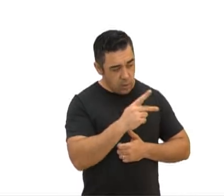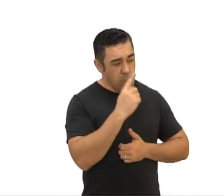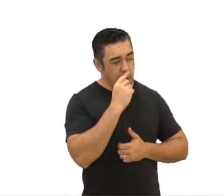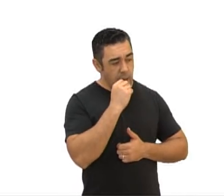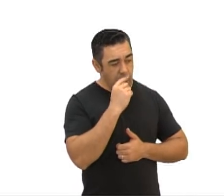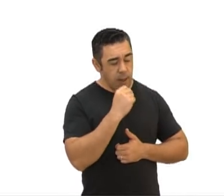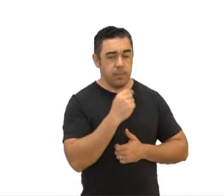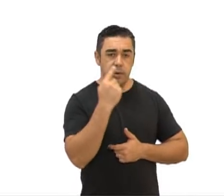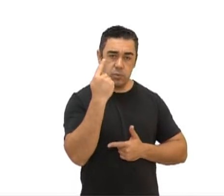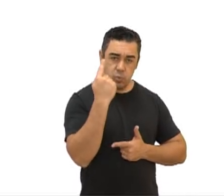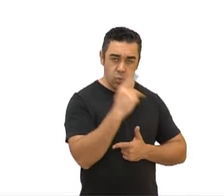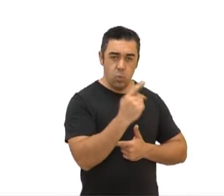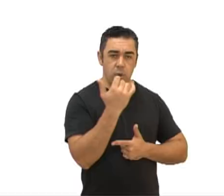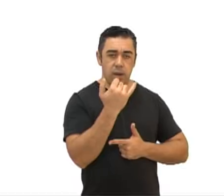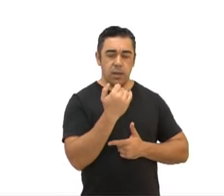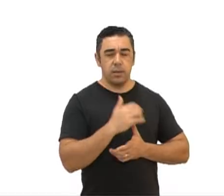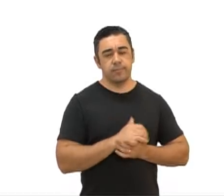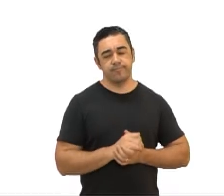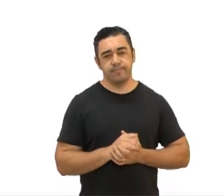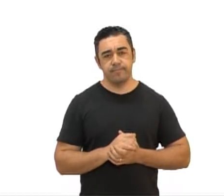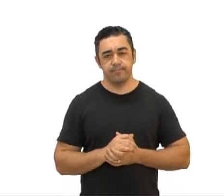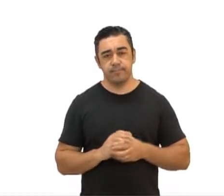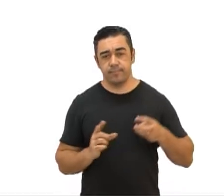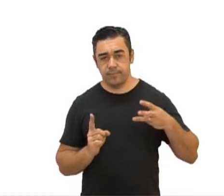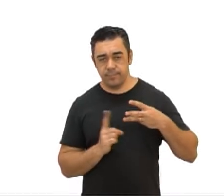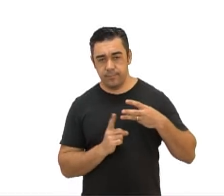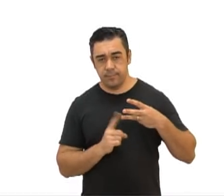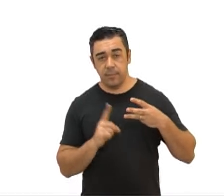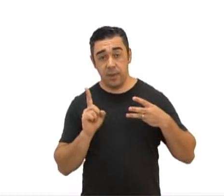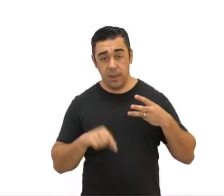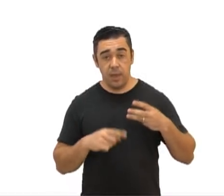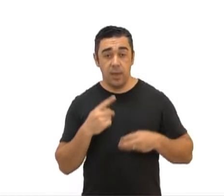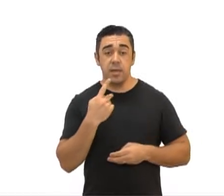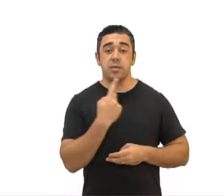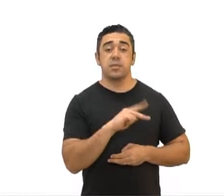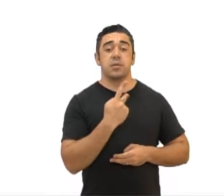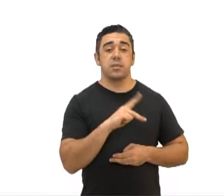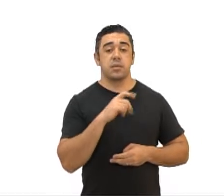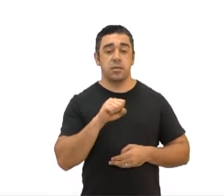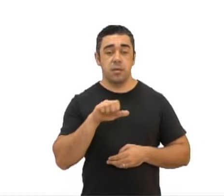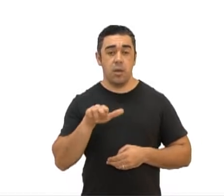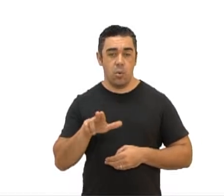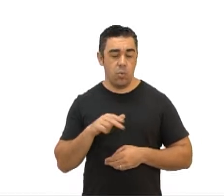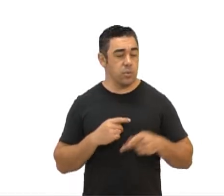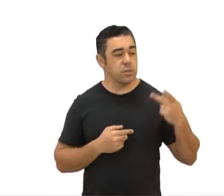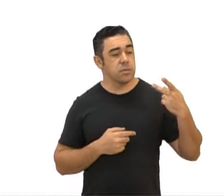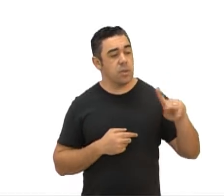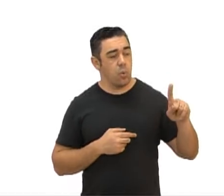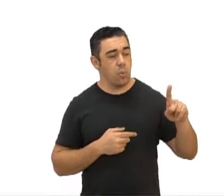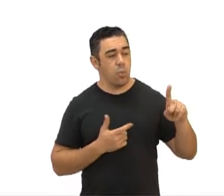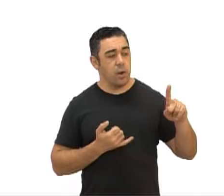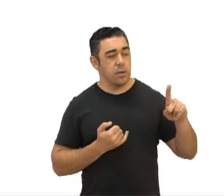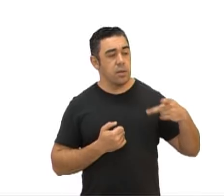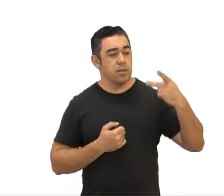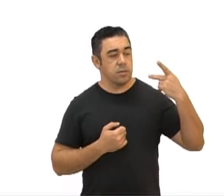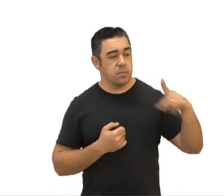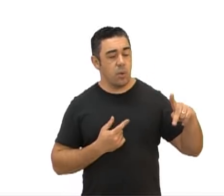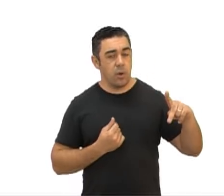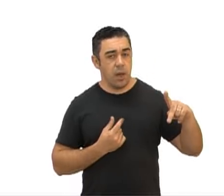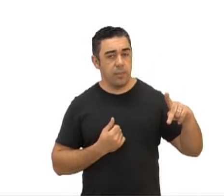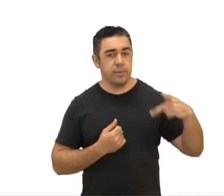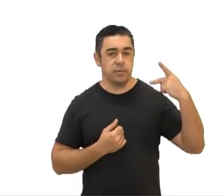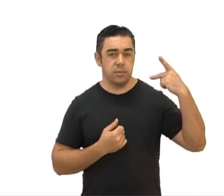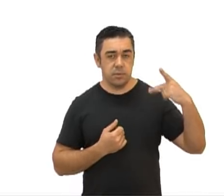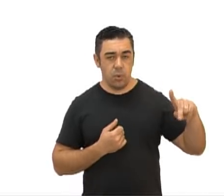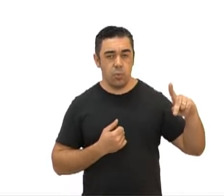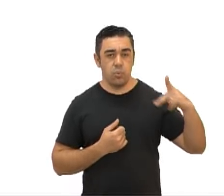lápis, né? Tuas canetas. E na terceira pessoa do singular, seu, sua, né? São suas canetas, seus lápis.